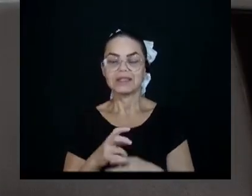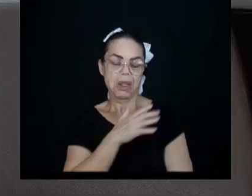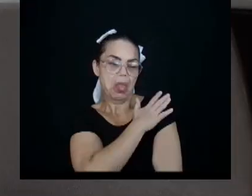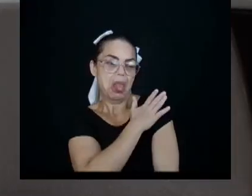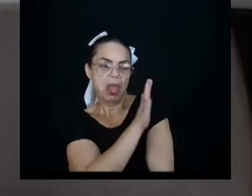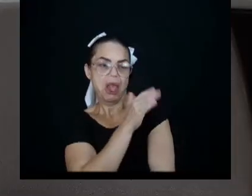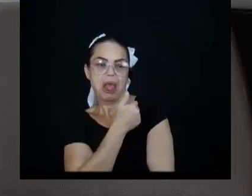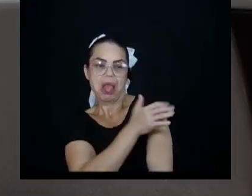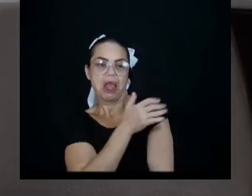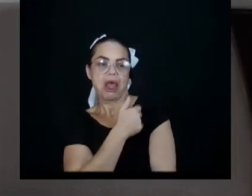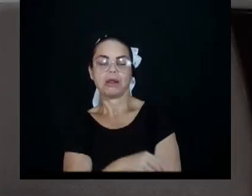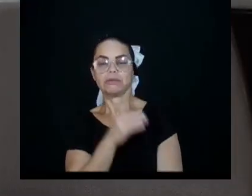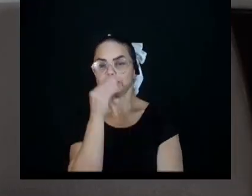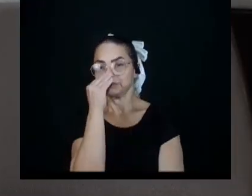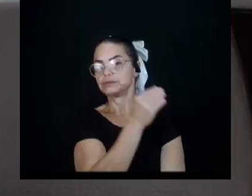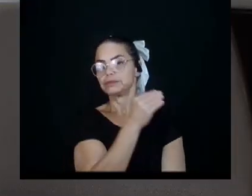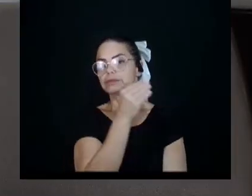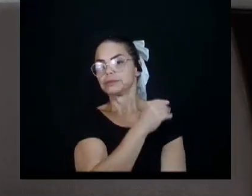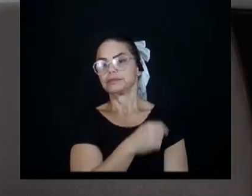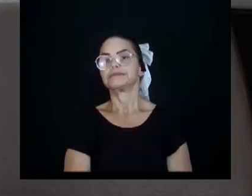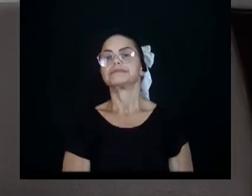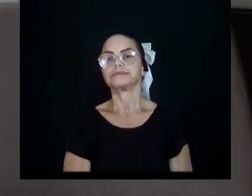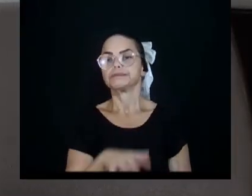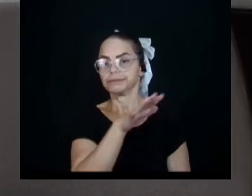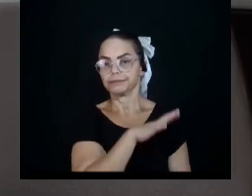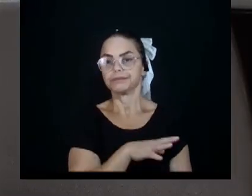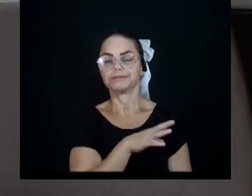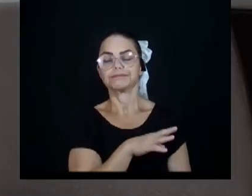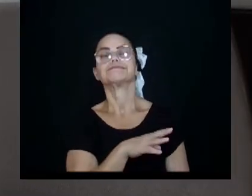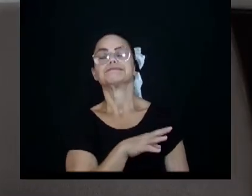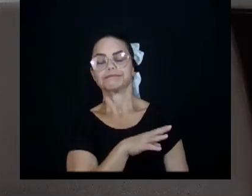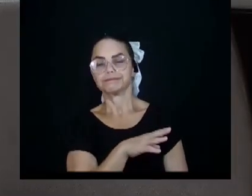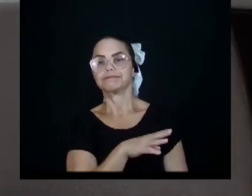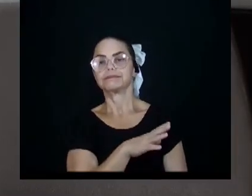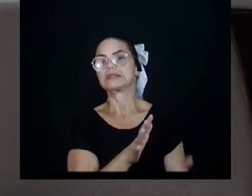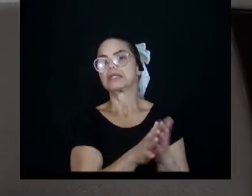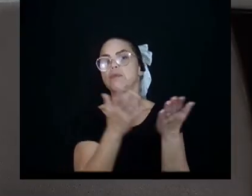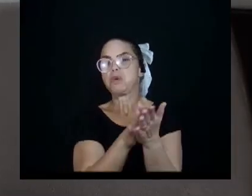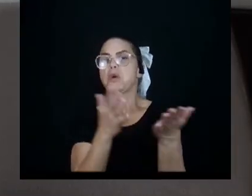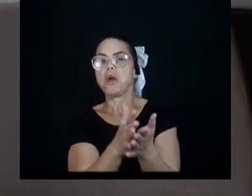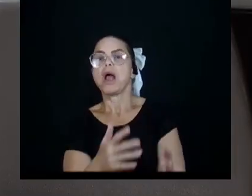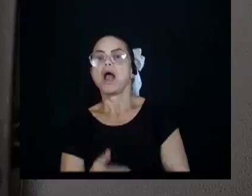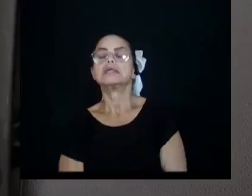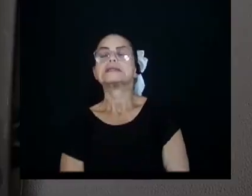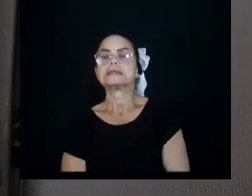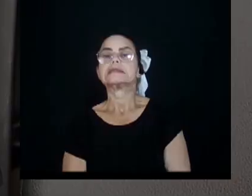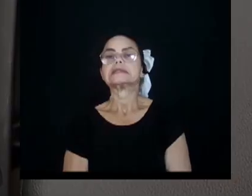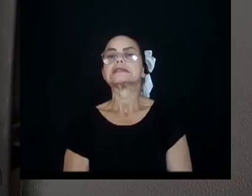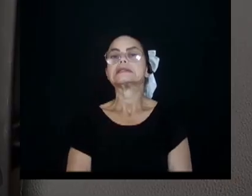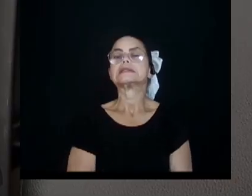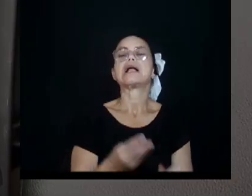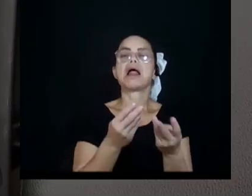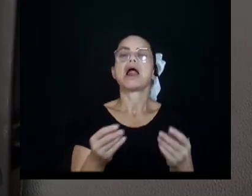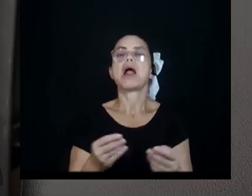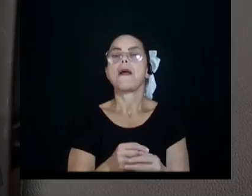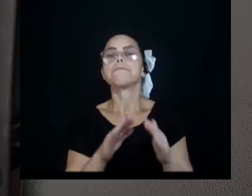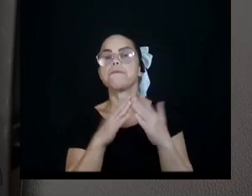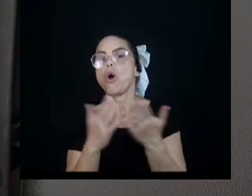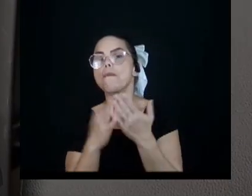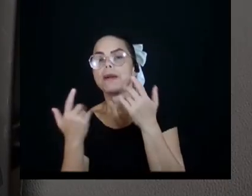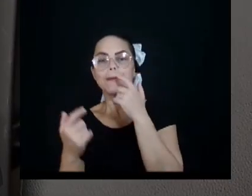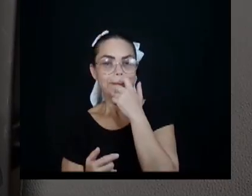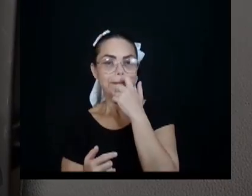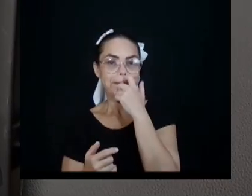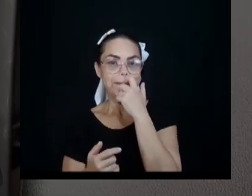por conta de estar numa área mais vulnerável, em situação de vulnerabilidade talvez, né, vereador? Não, com certeza.